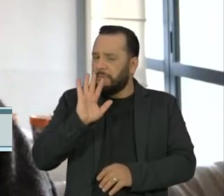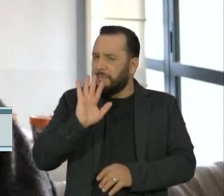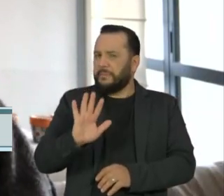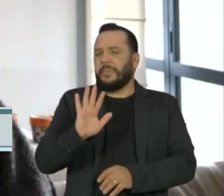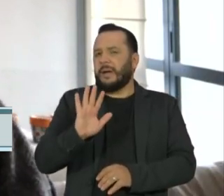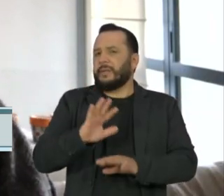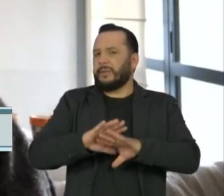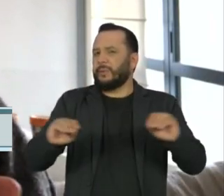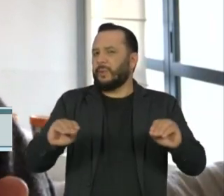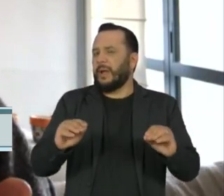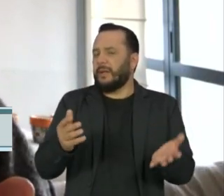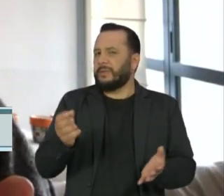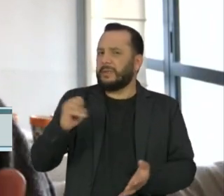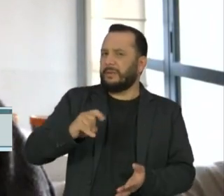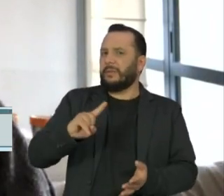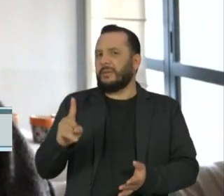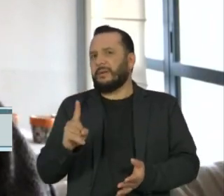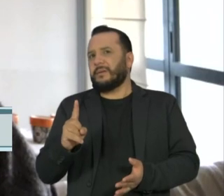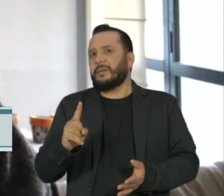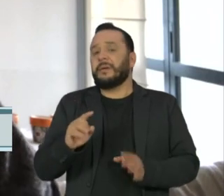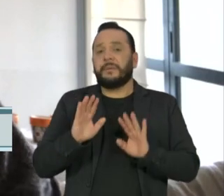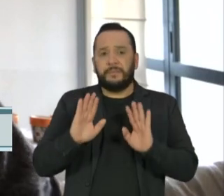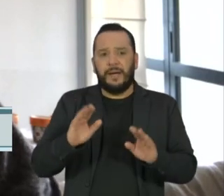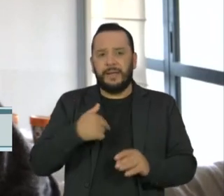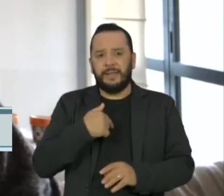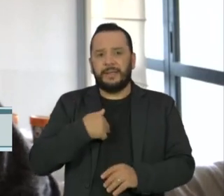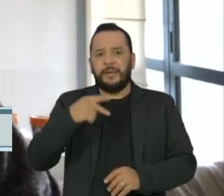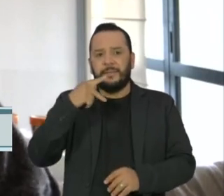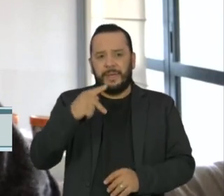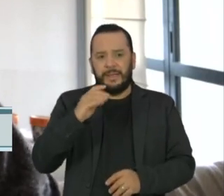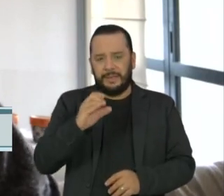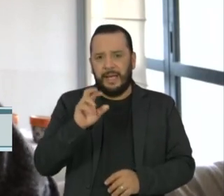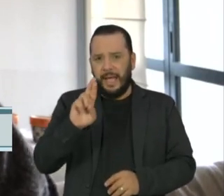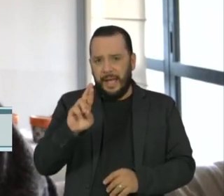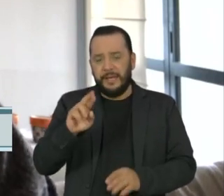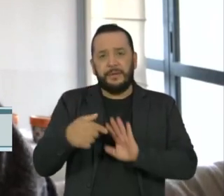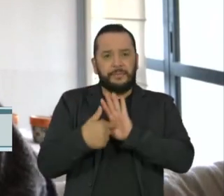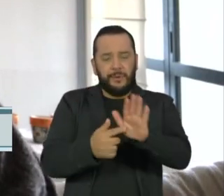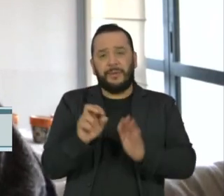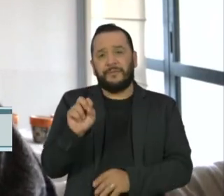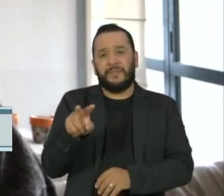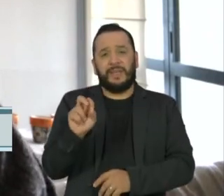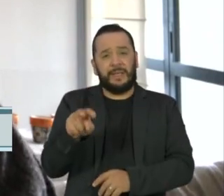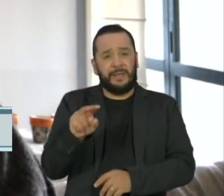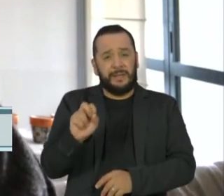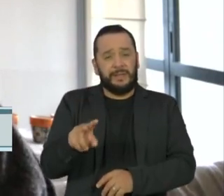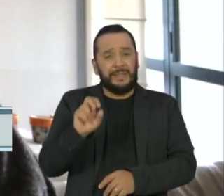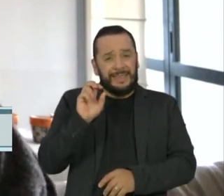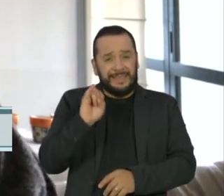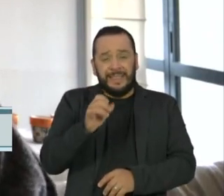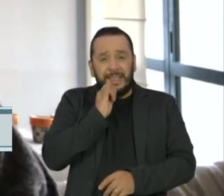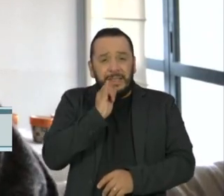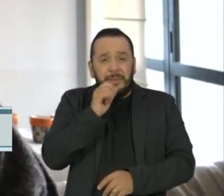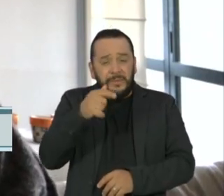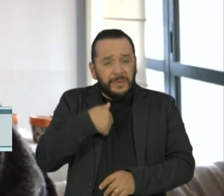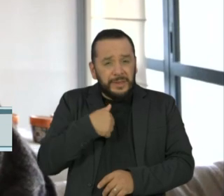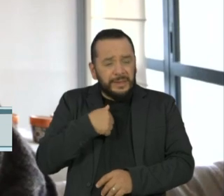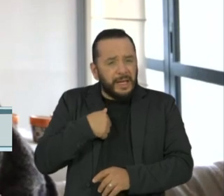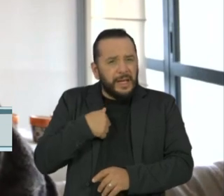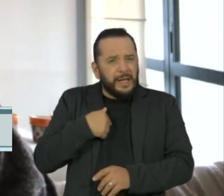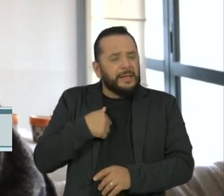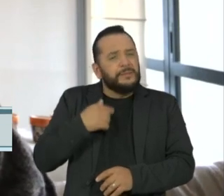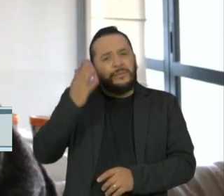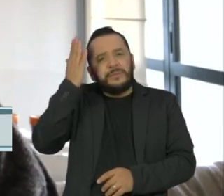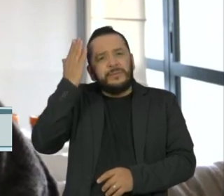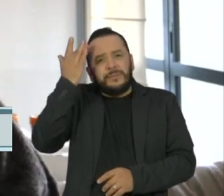o PCR, ele simplesmente mostra a persistência de partículas virais e se você não sequenciou, não identificou exatamente qual